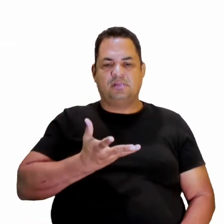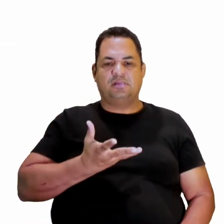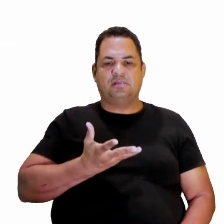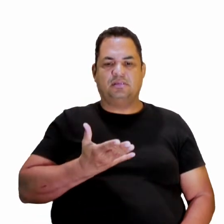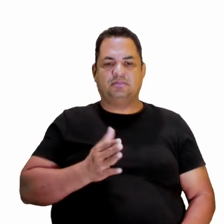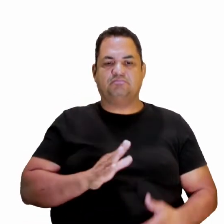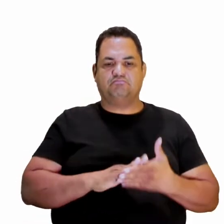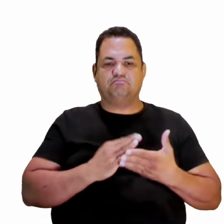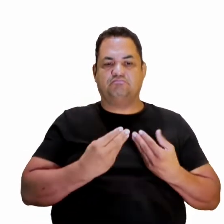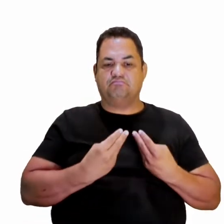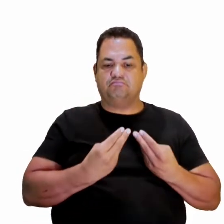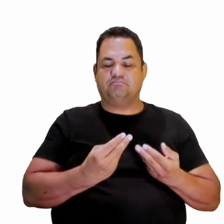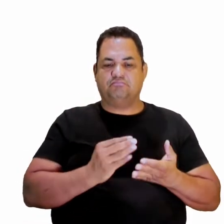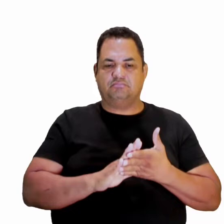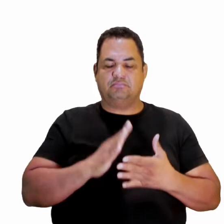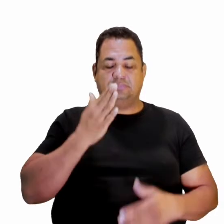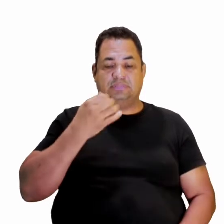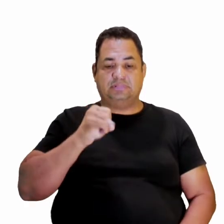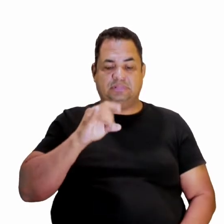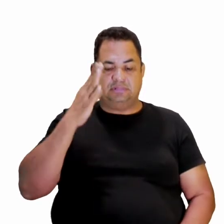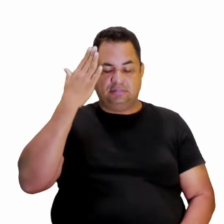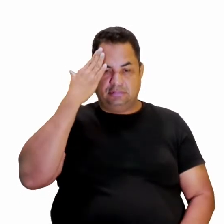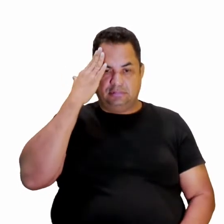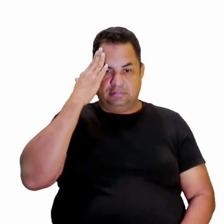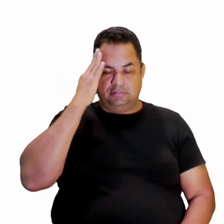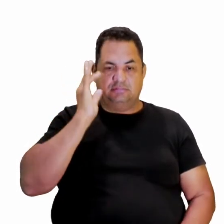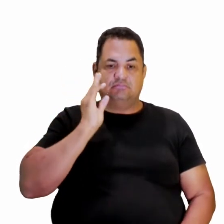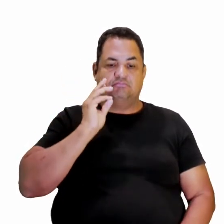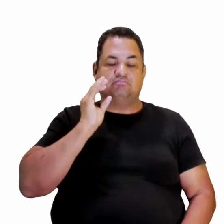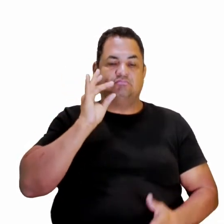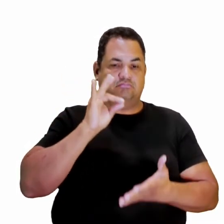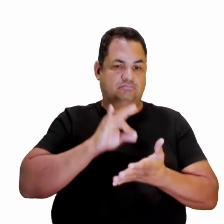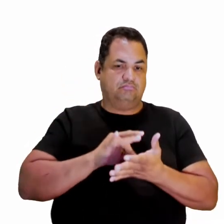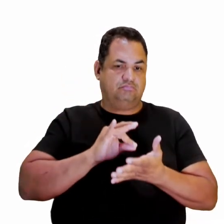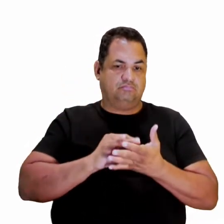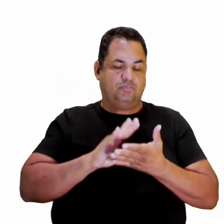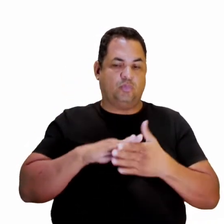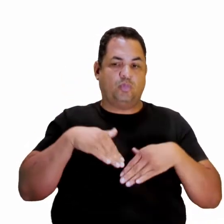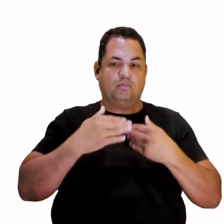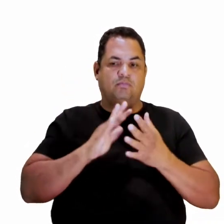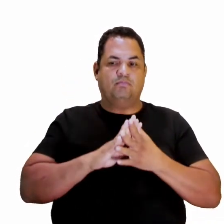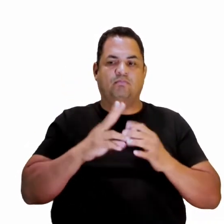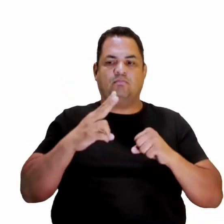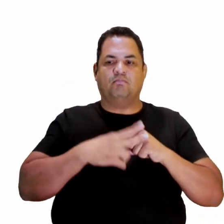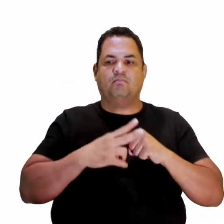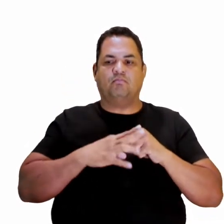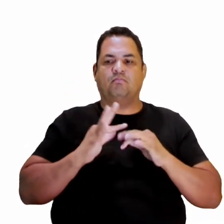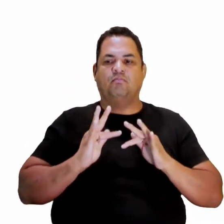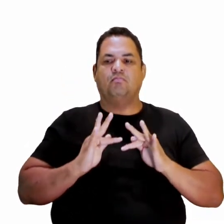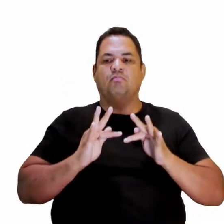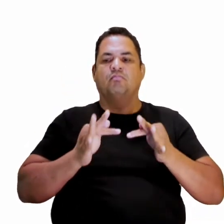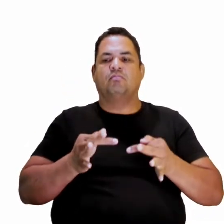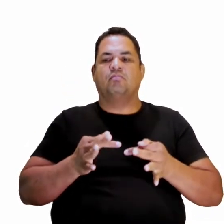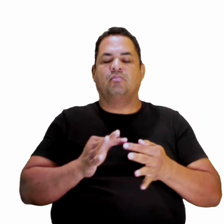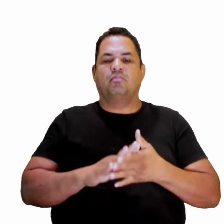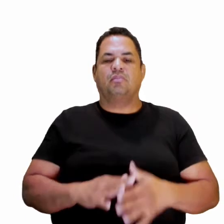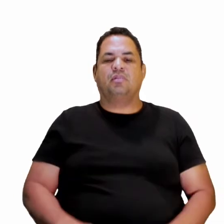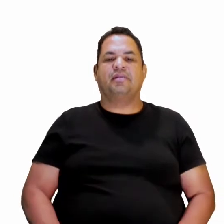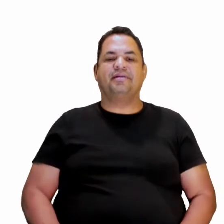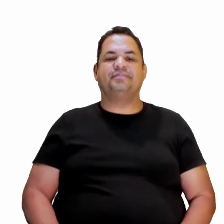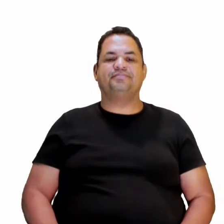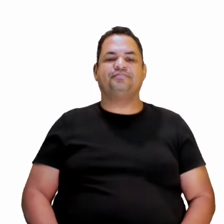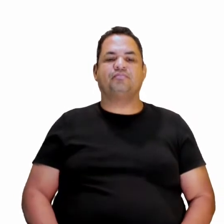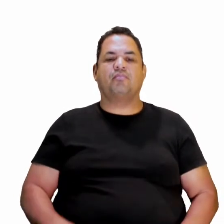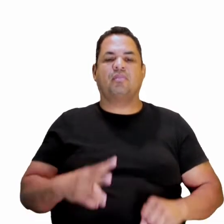deem certeza se vocês entenderam mesmo. Quando o verbo termina, when the verb ends,